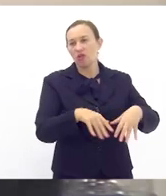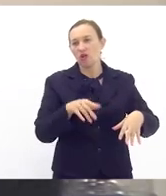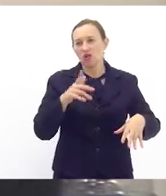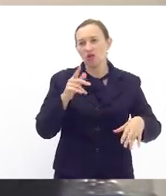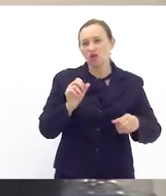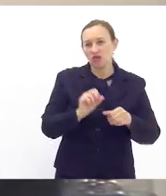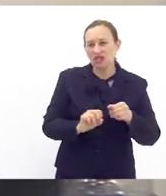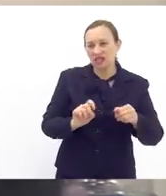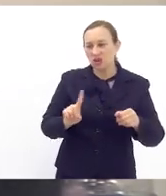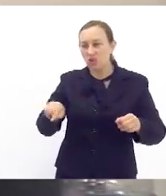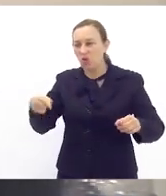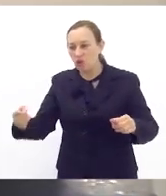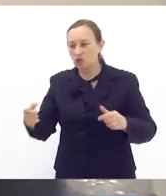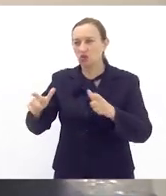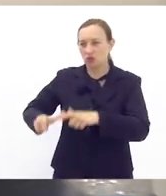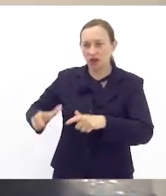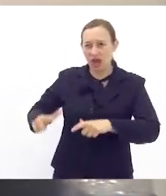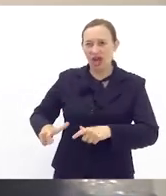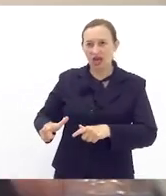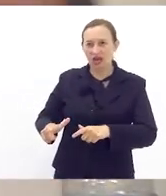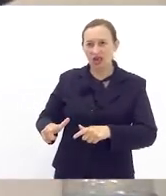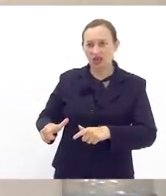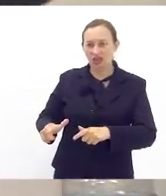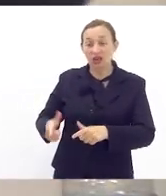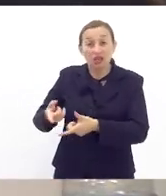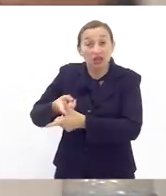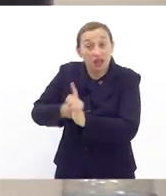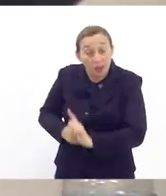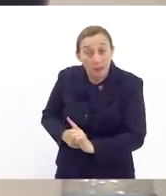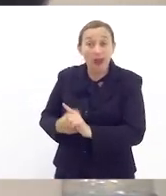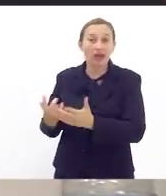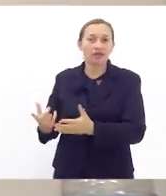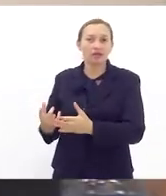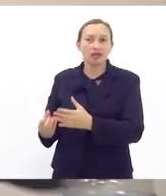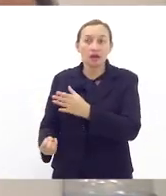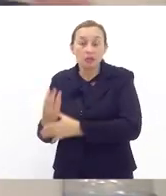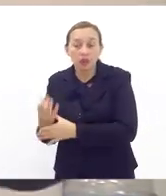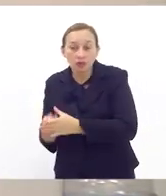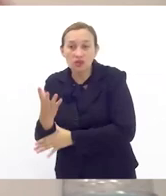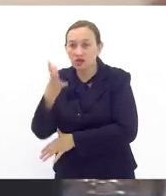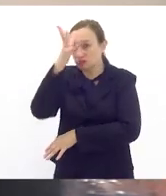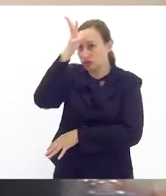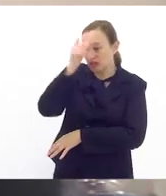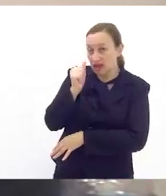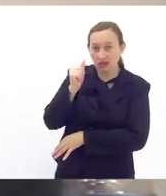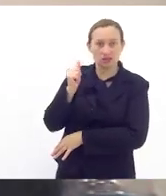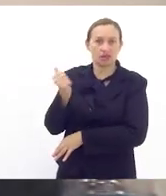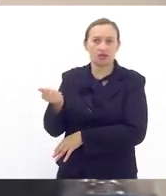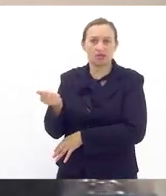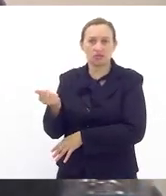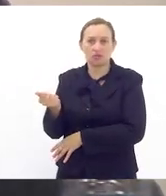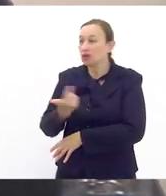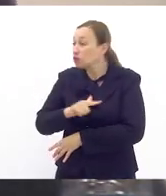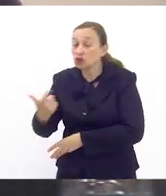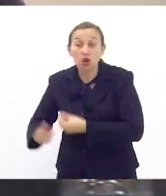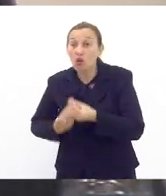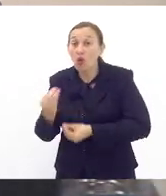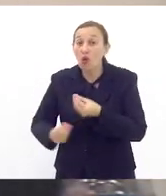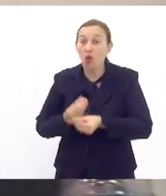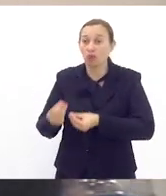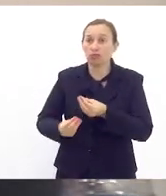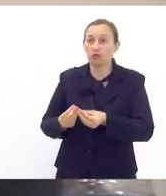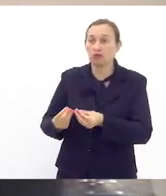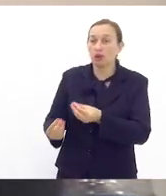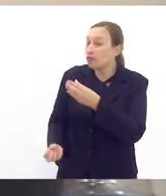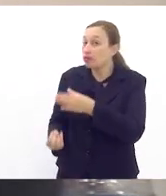que depende ali da produção de aves os caras desesperado produtores esperados que não tem como manter ali a sua produção se quer